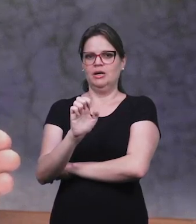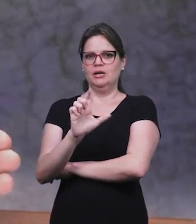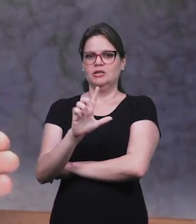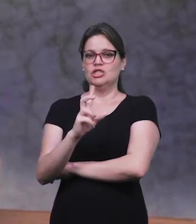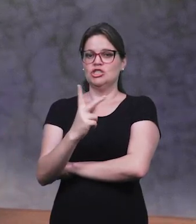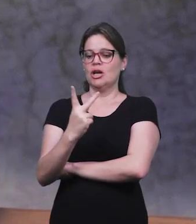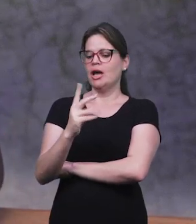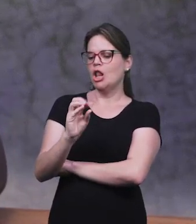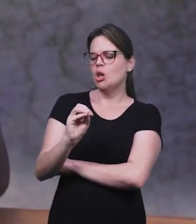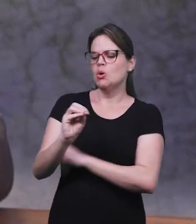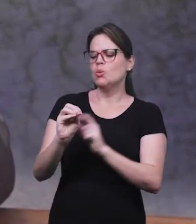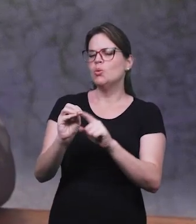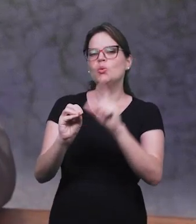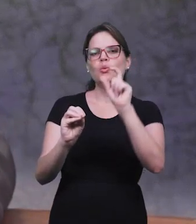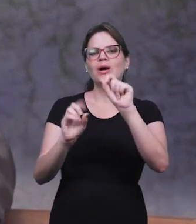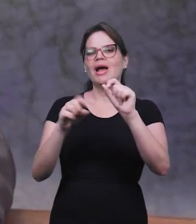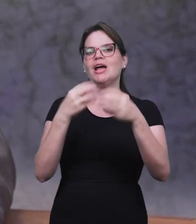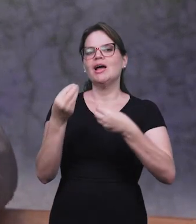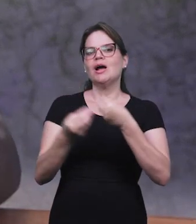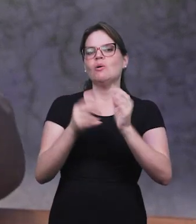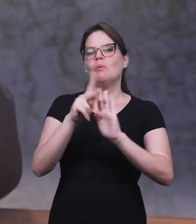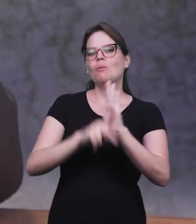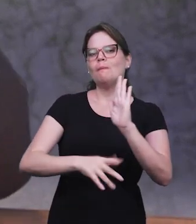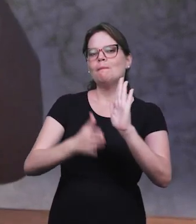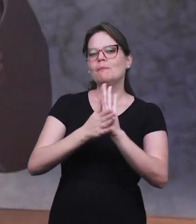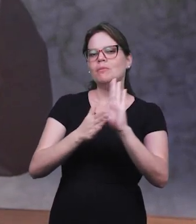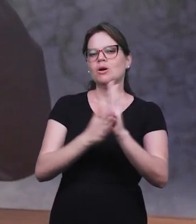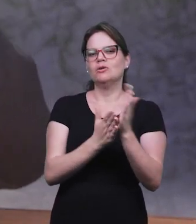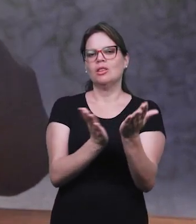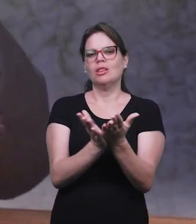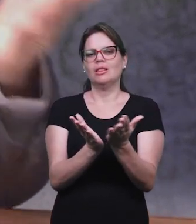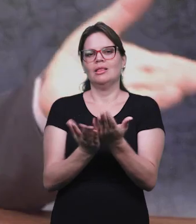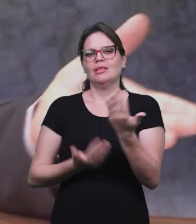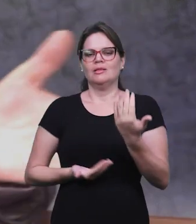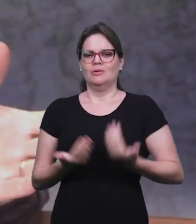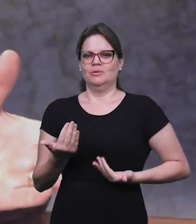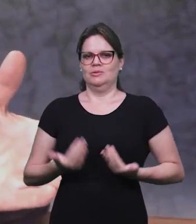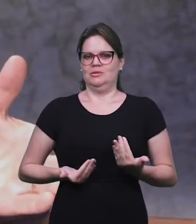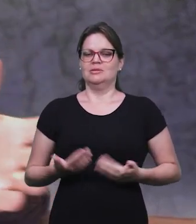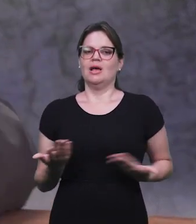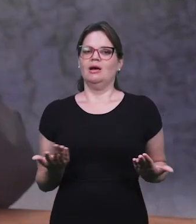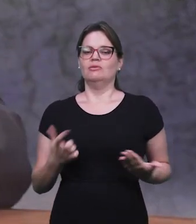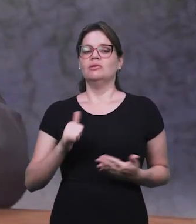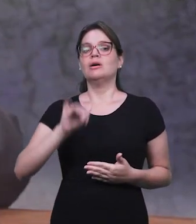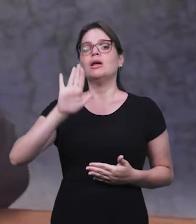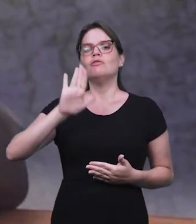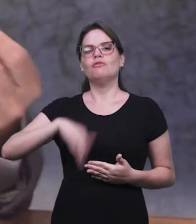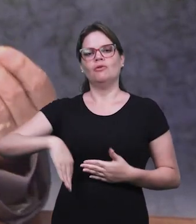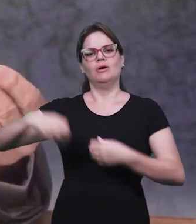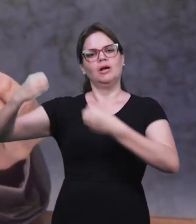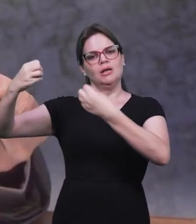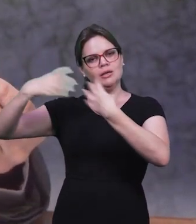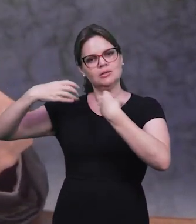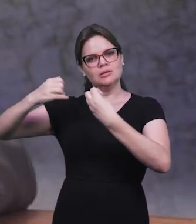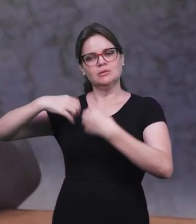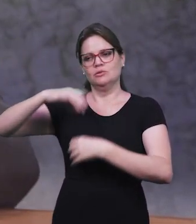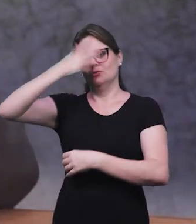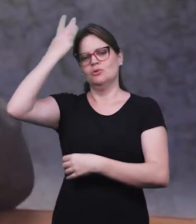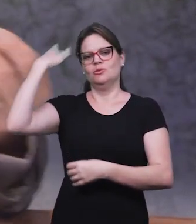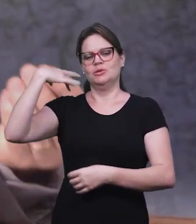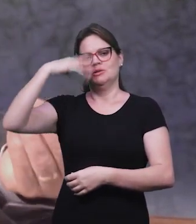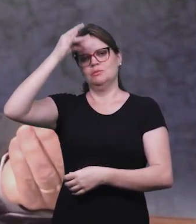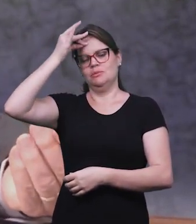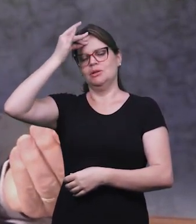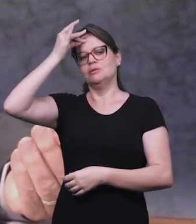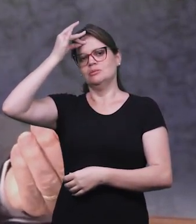salvação. Somente o evangelho eterno que vem diretamente de Deus para o homem. Se o homem não tiver essa experiência, ele